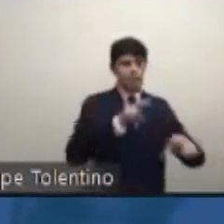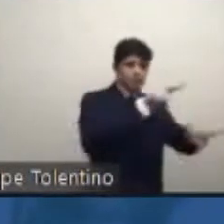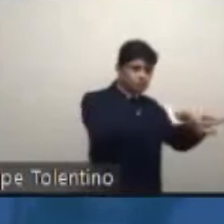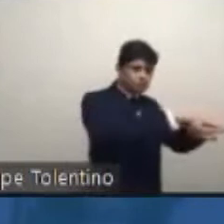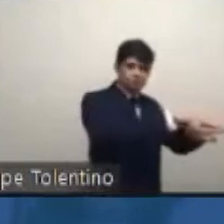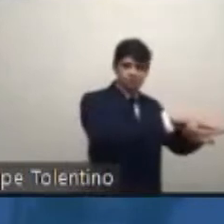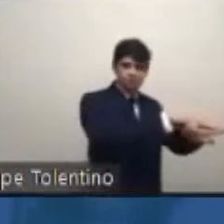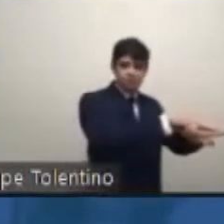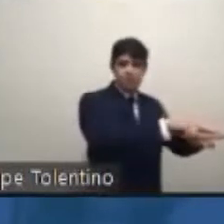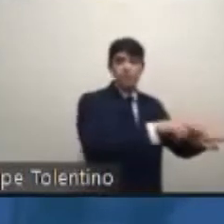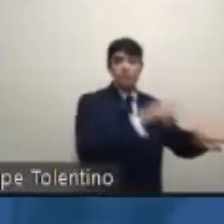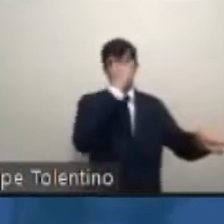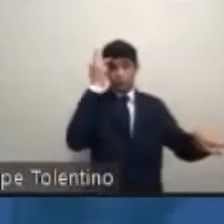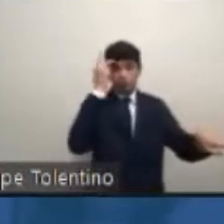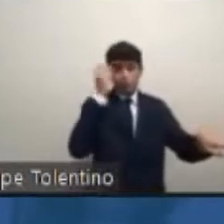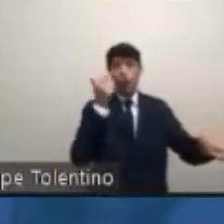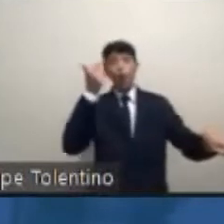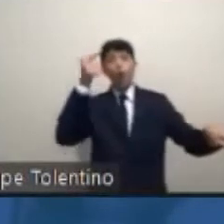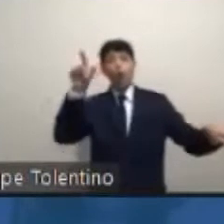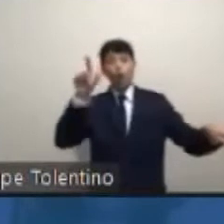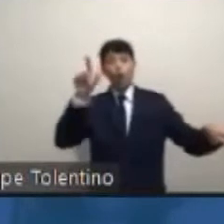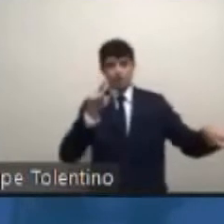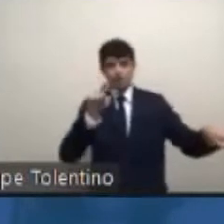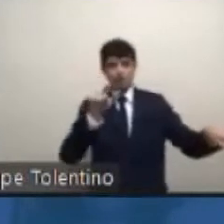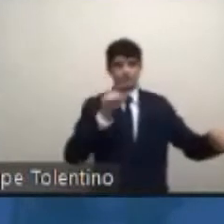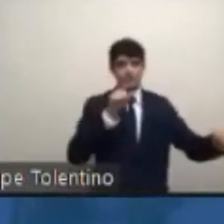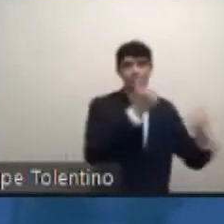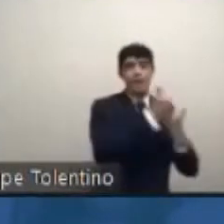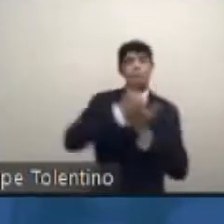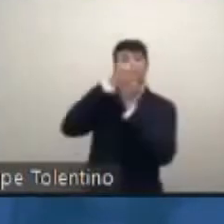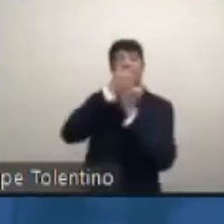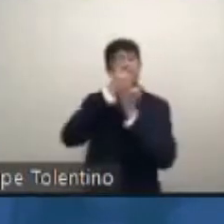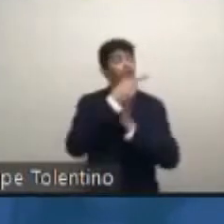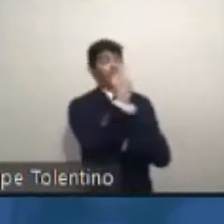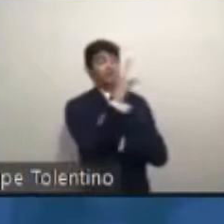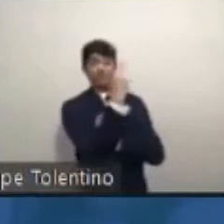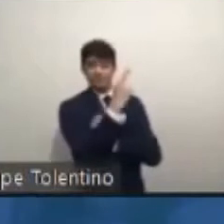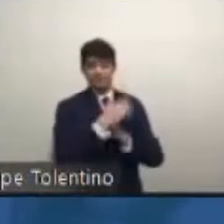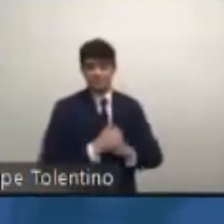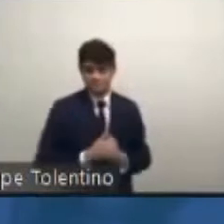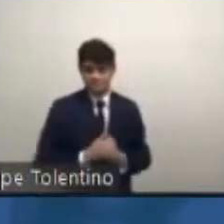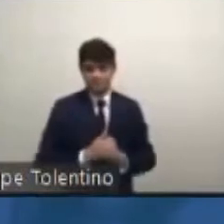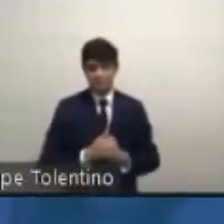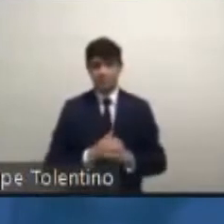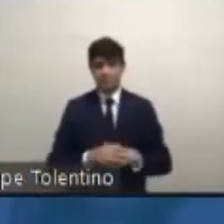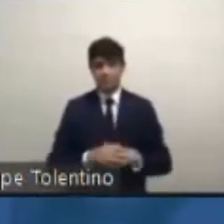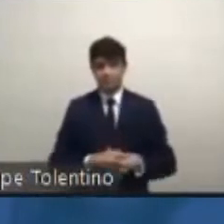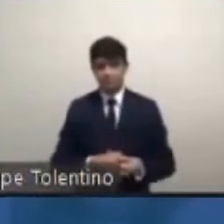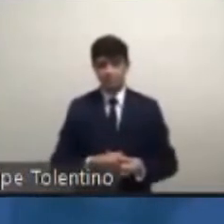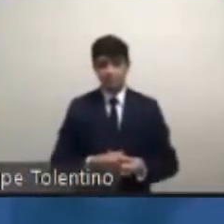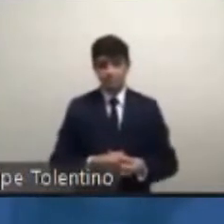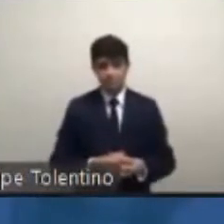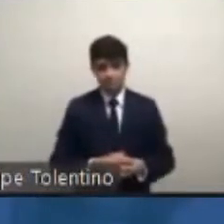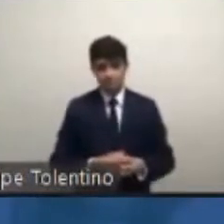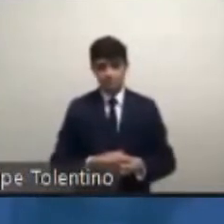também deve constar no prontuário. E, por fim, o médico, se ele se sente, talvez, incapaz, com limitações, talvez, em relação